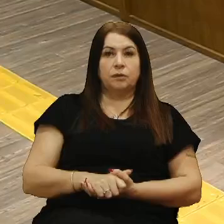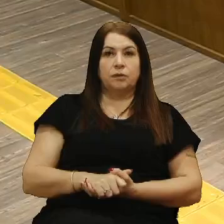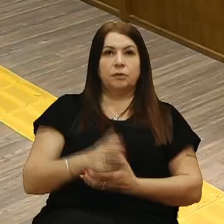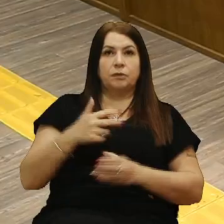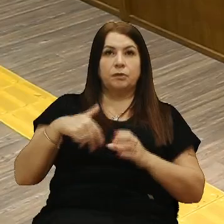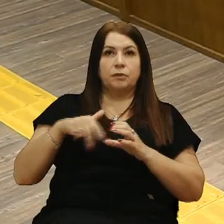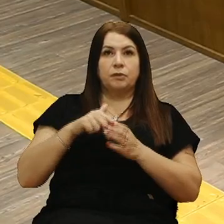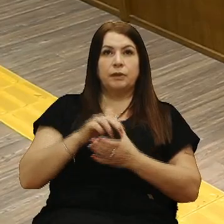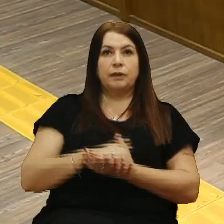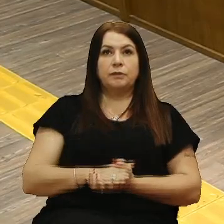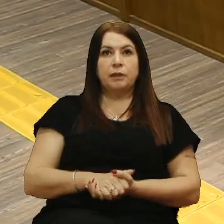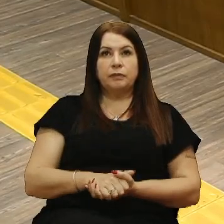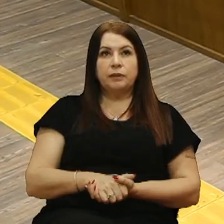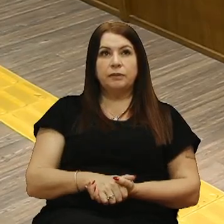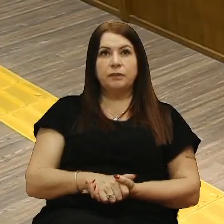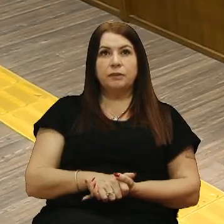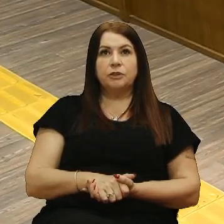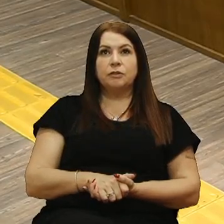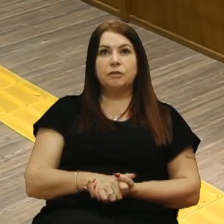tribuna.